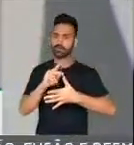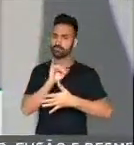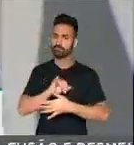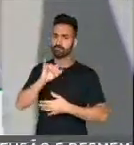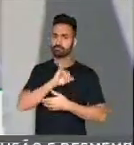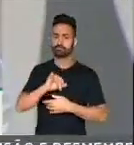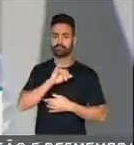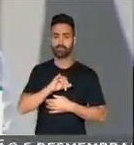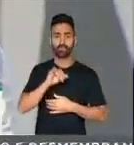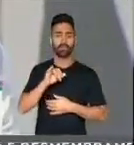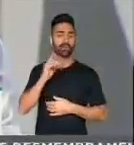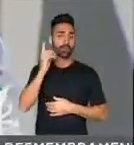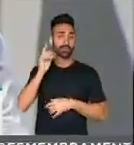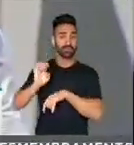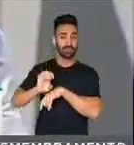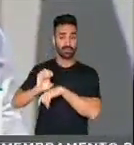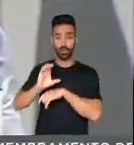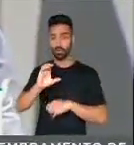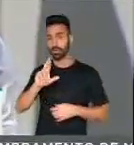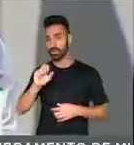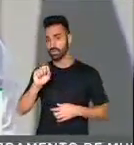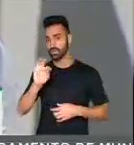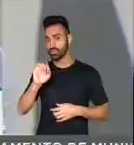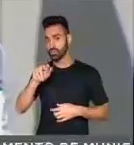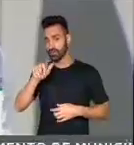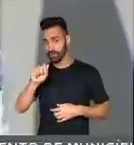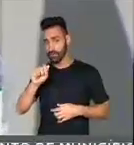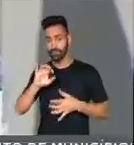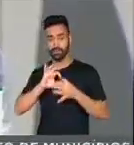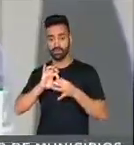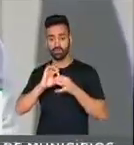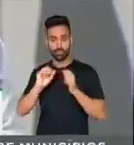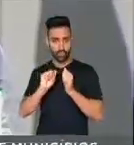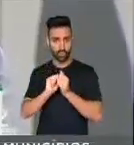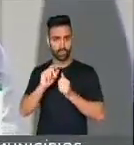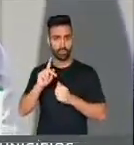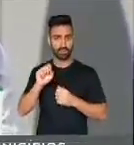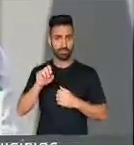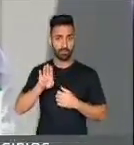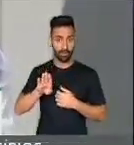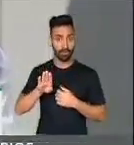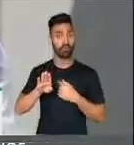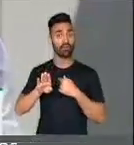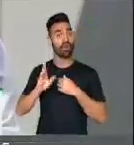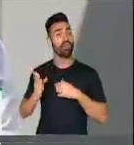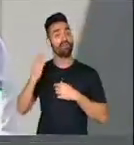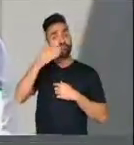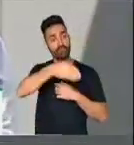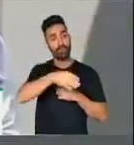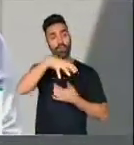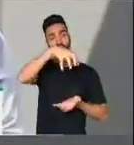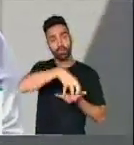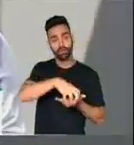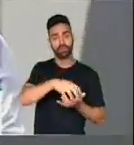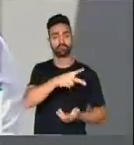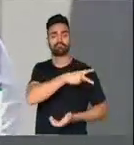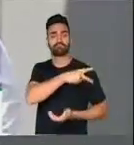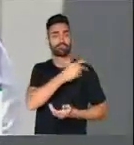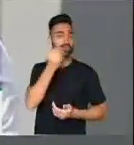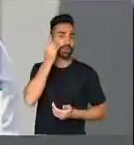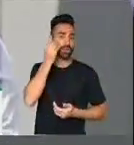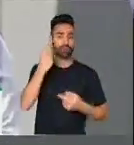quando a deputada estadual Cristina Almeida, companheira fiel do PSB, foi a superintendente. Nesta